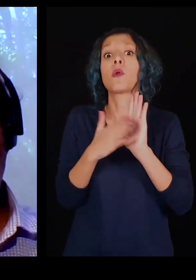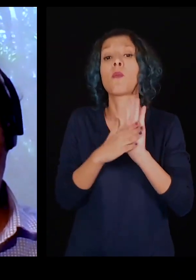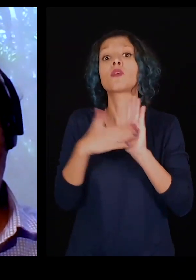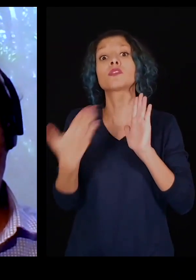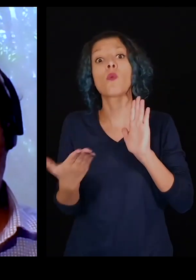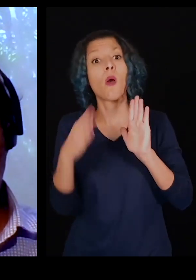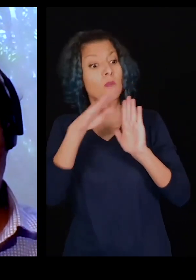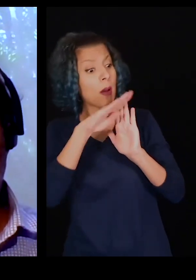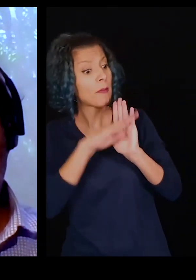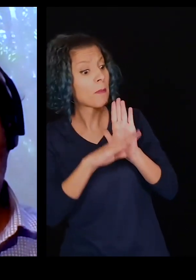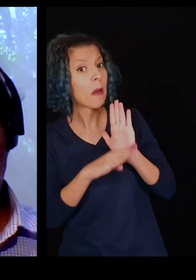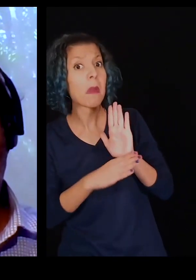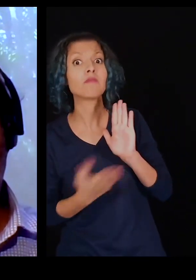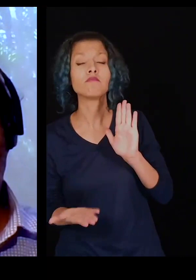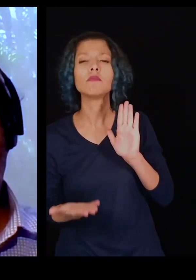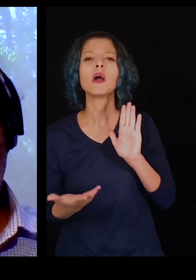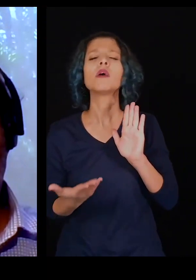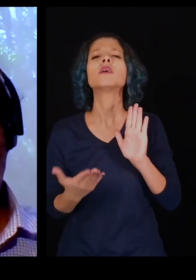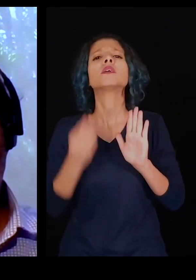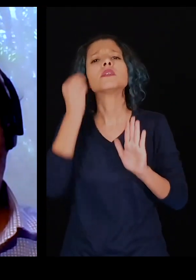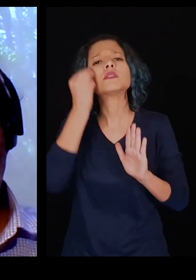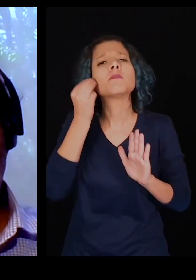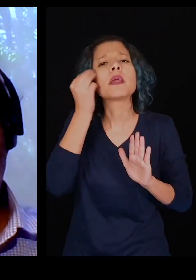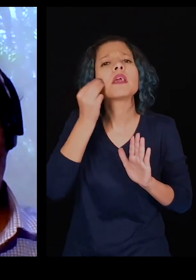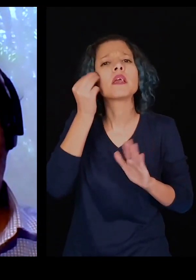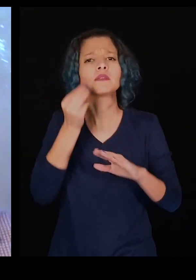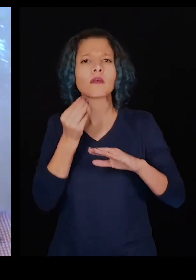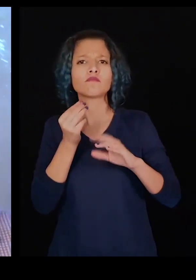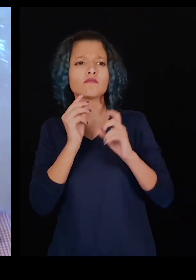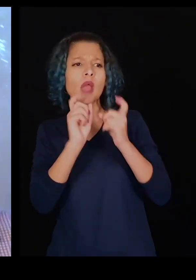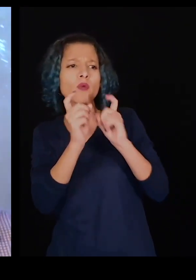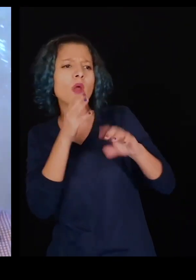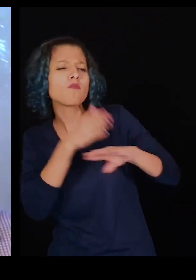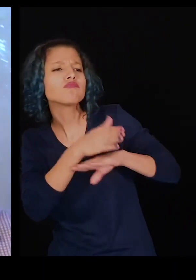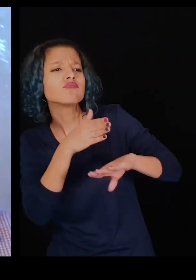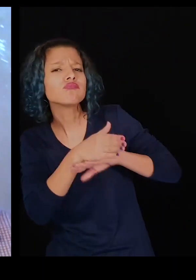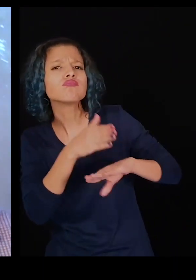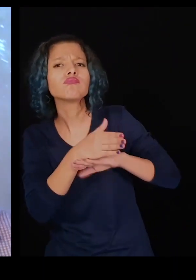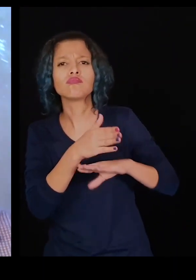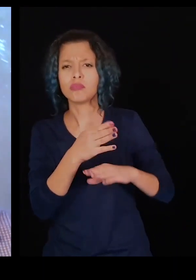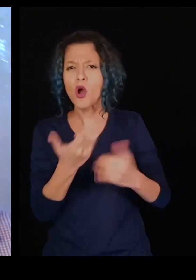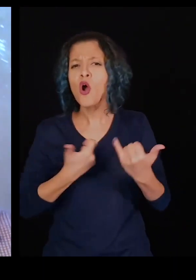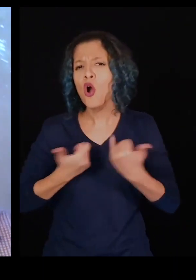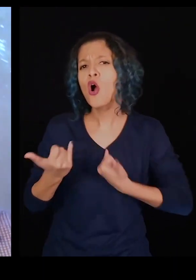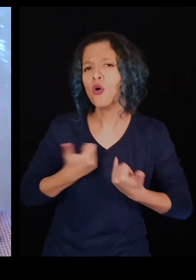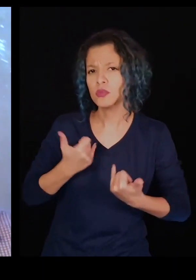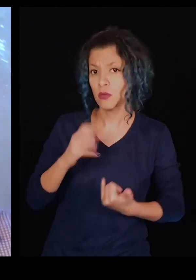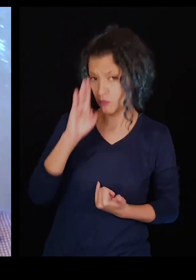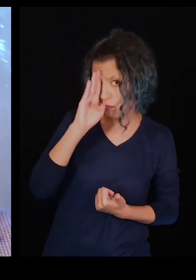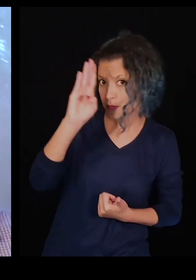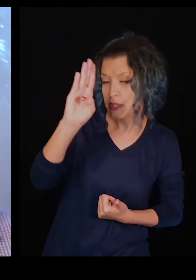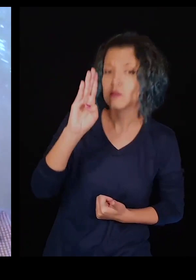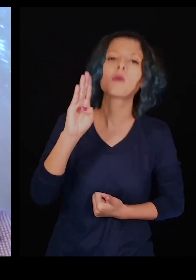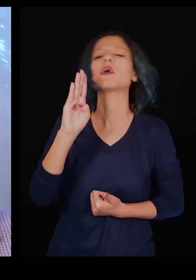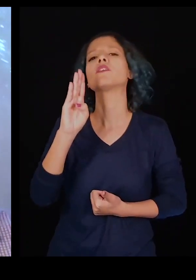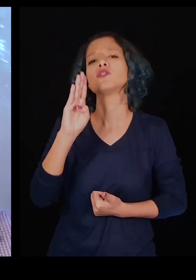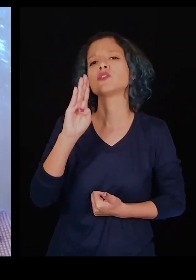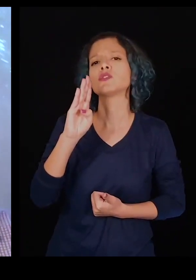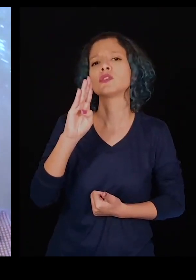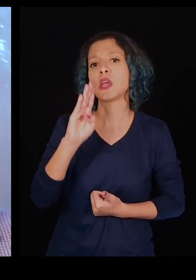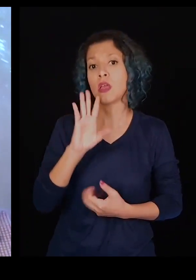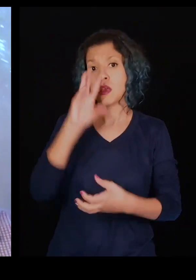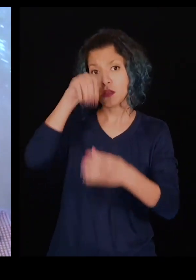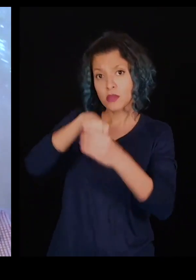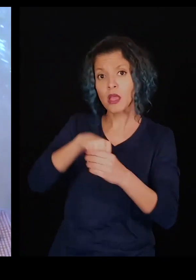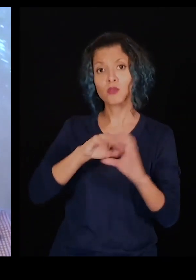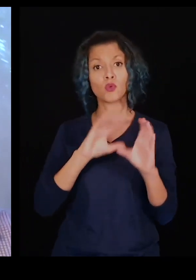pandemia. Conta um pouco essa experiência de participar dessas reuniões, principalmente quando estão dentro de